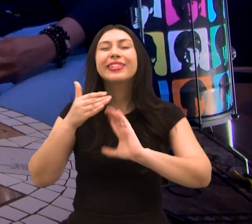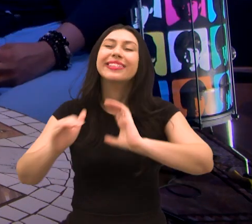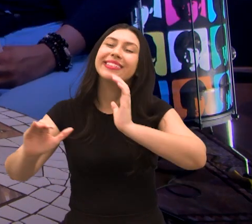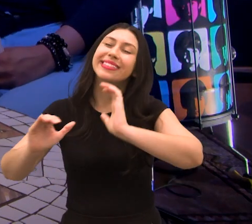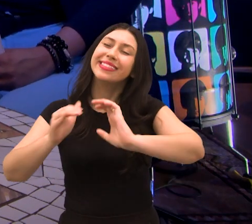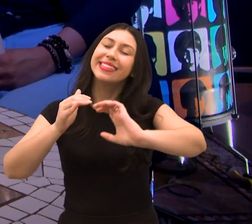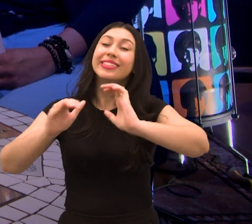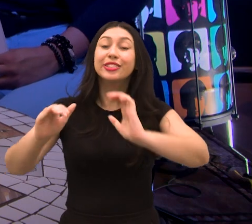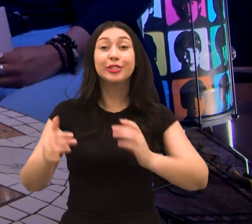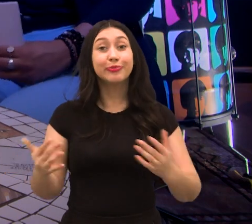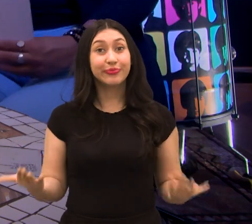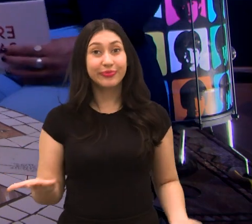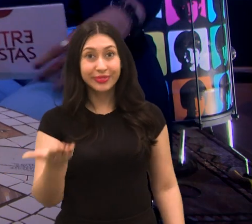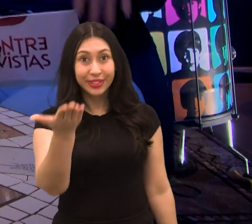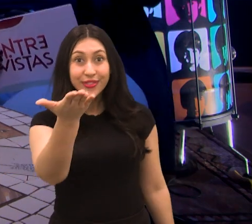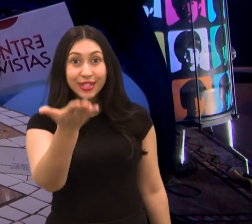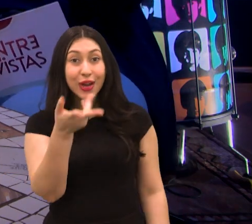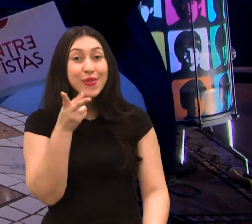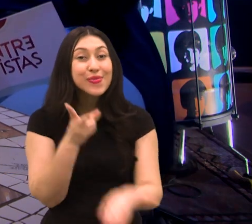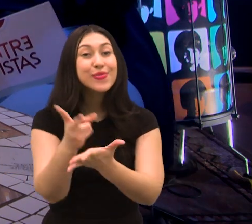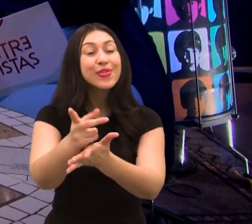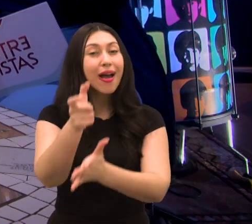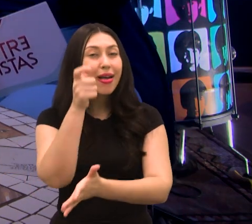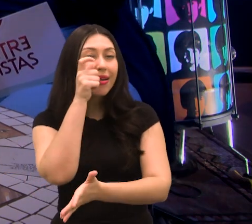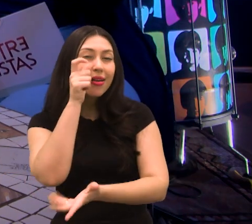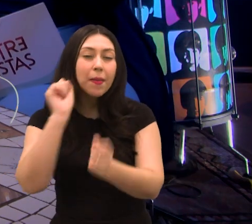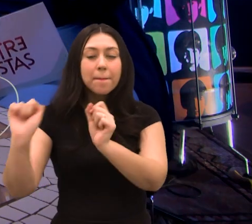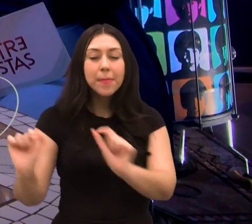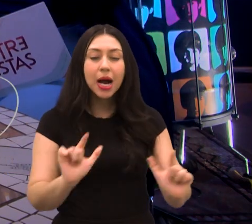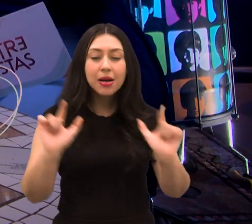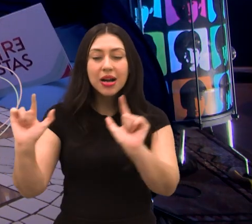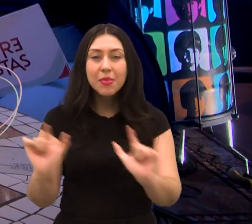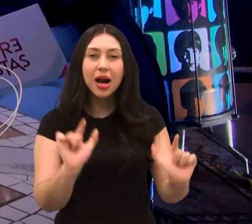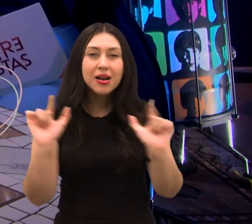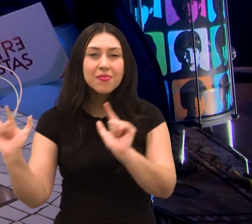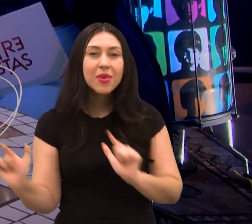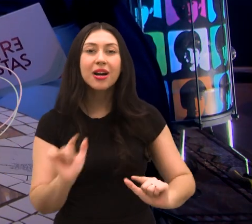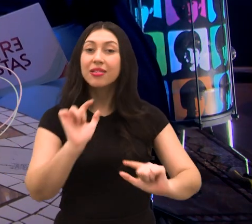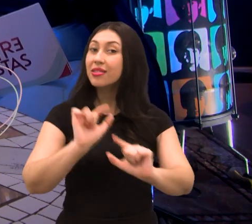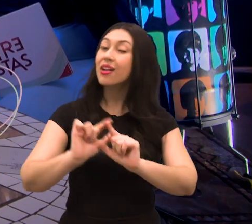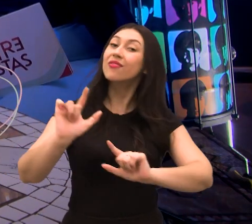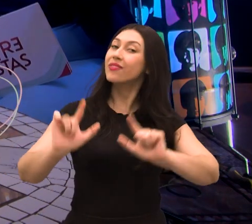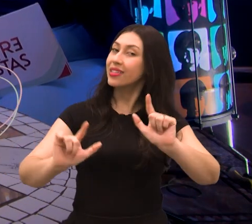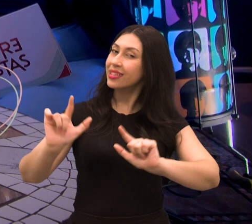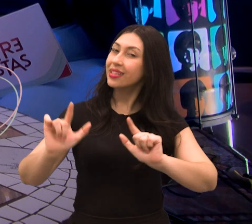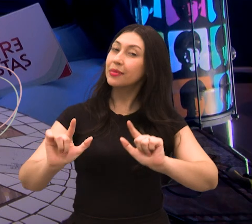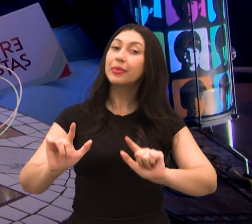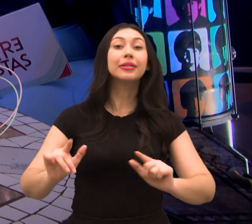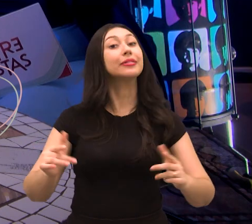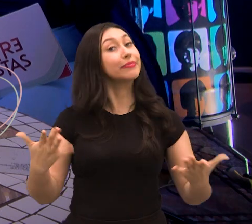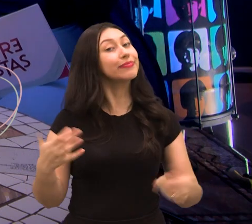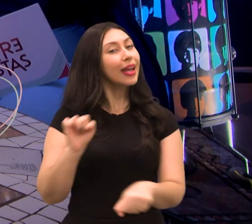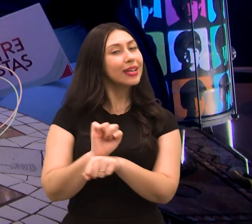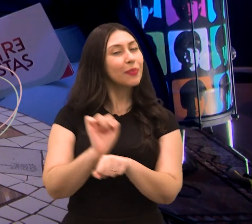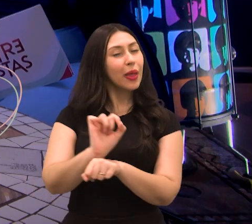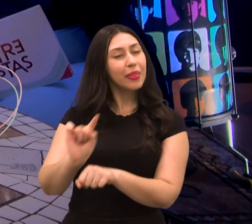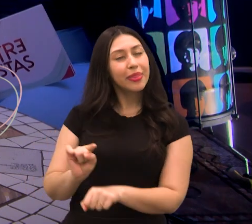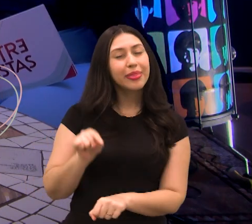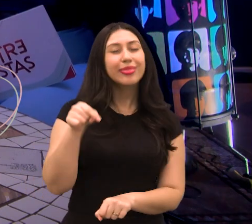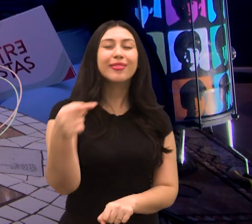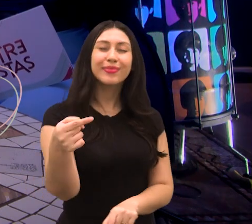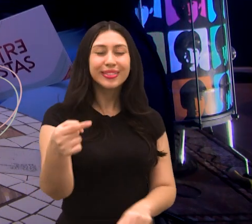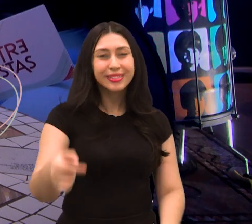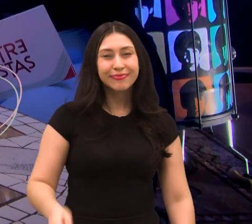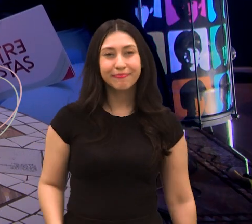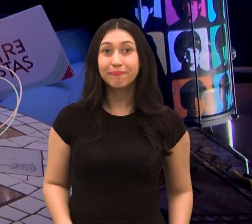aqui com a gente. Por favor, cante para nós. E você continue acompanhando toda a programação da TV Câmara, viu? E eu